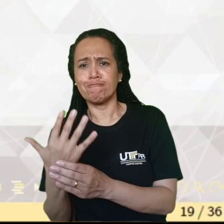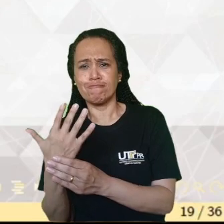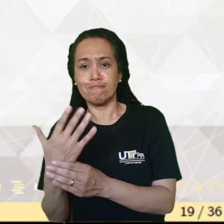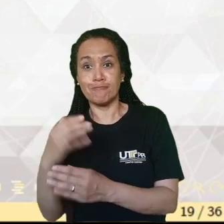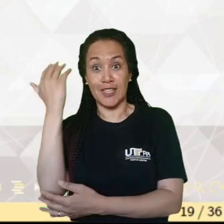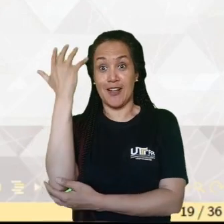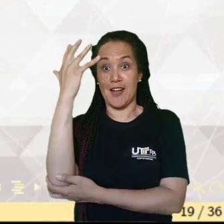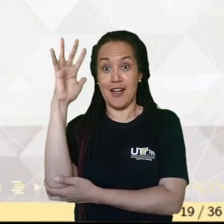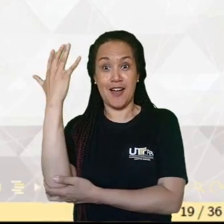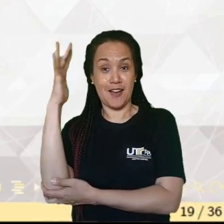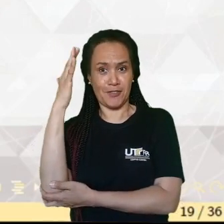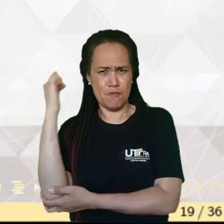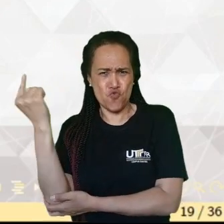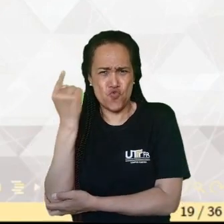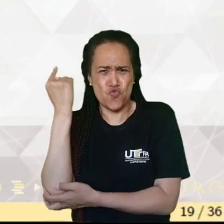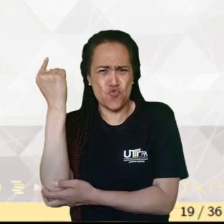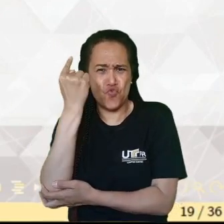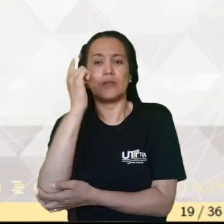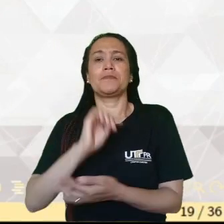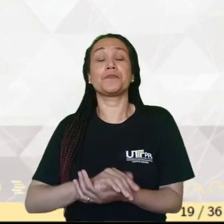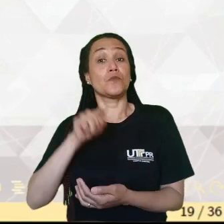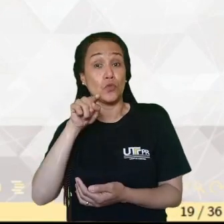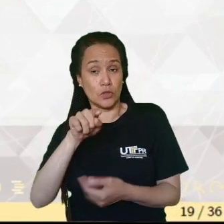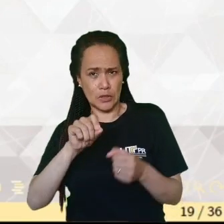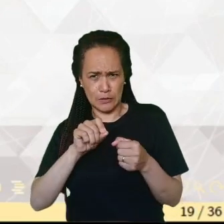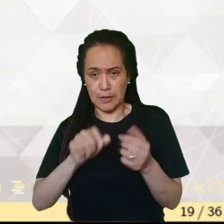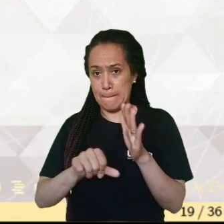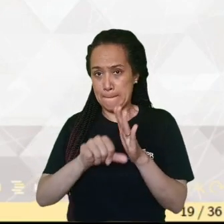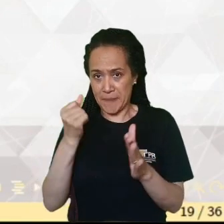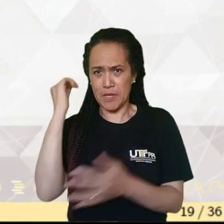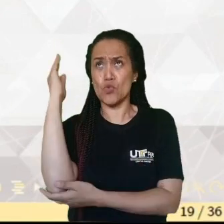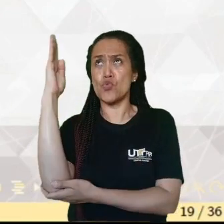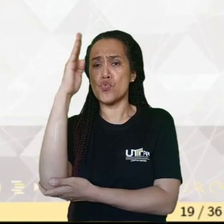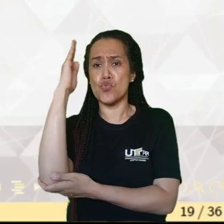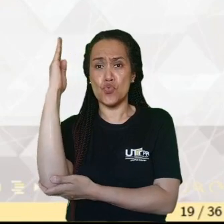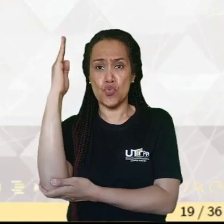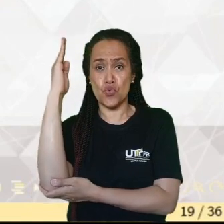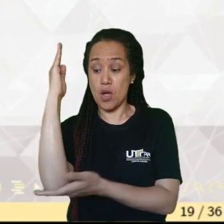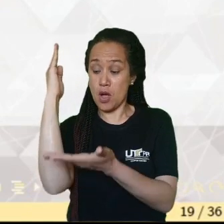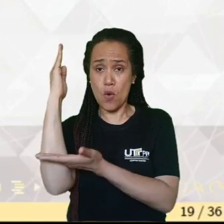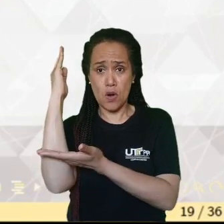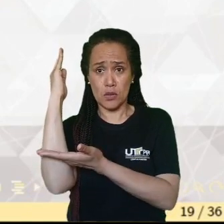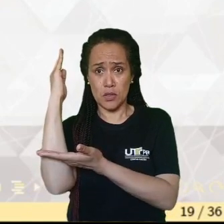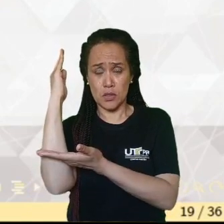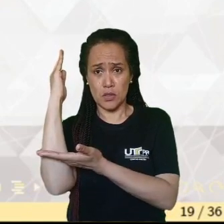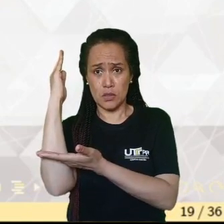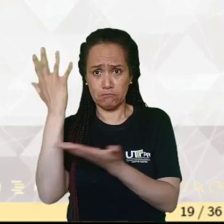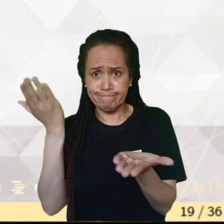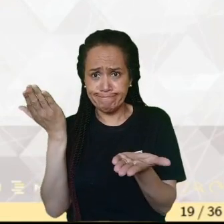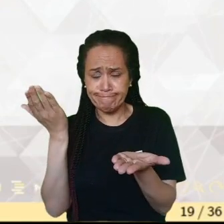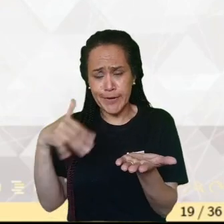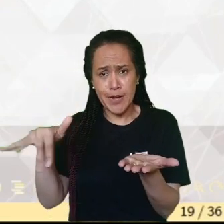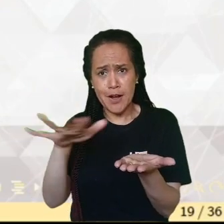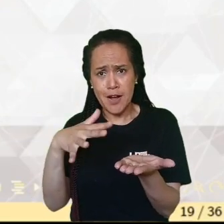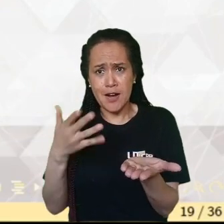de eucaliptos, aí você faz o primeiro desbaste, depois você faz o corta, né, e naquela retirada